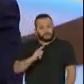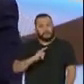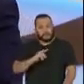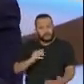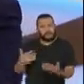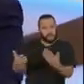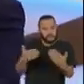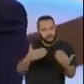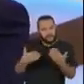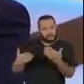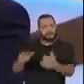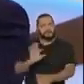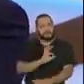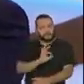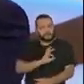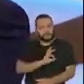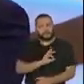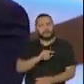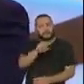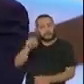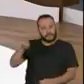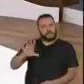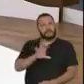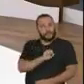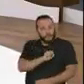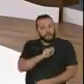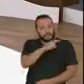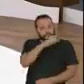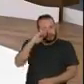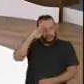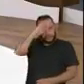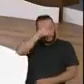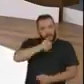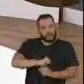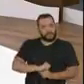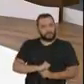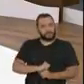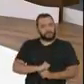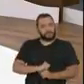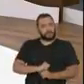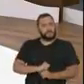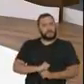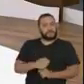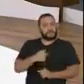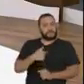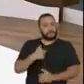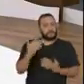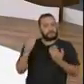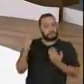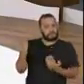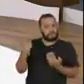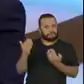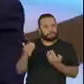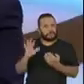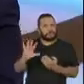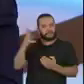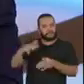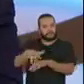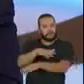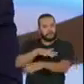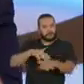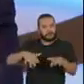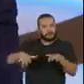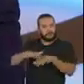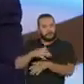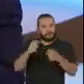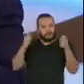a polícia ele goza da simpatia das polícias então eu eu considero muito temerosa essa situação e é preciso